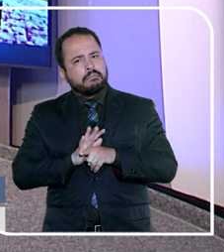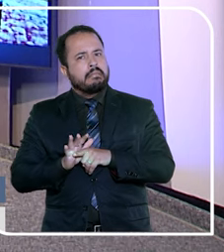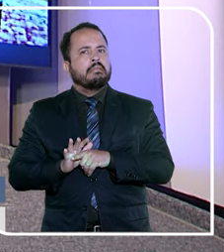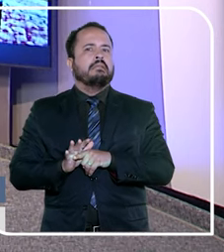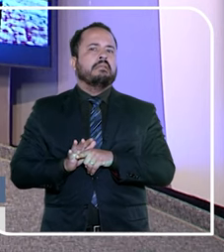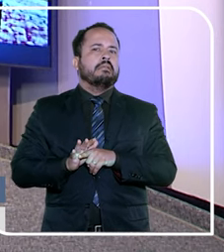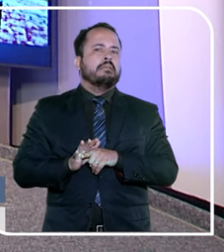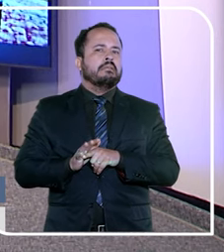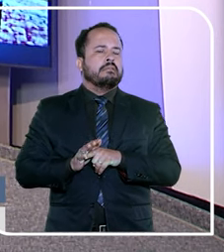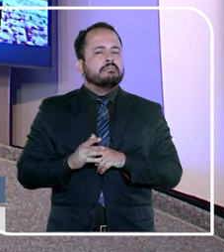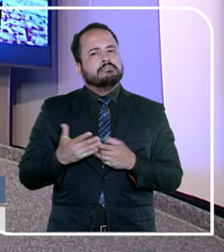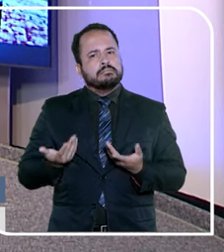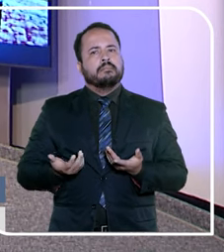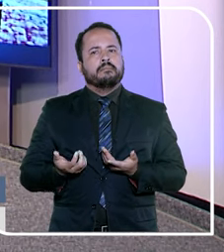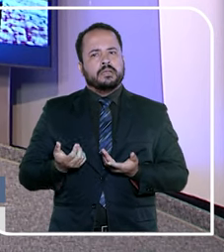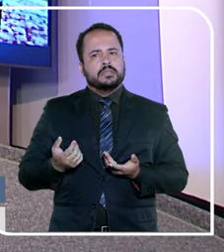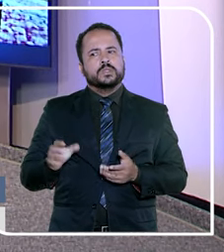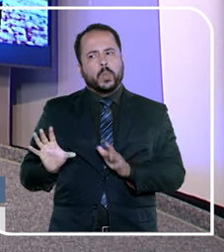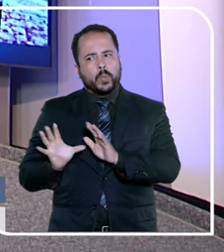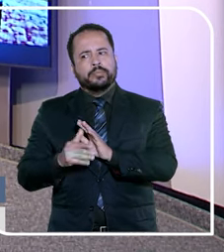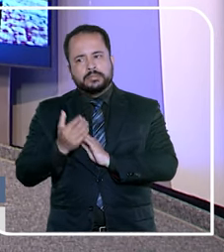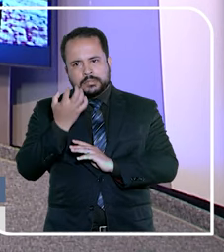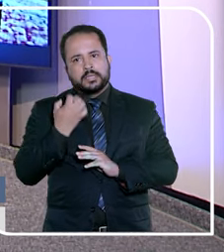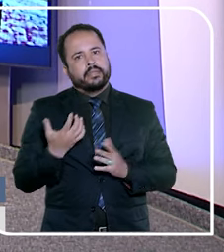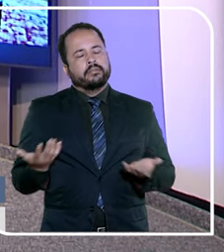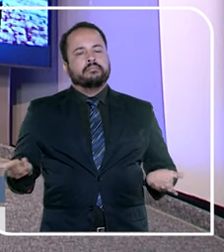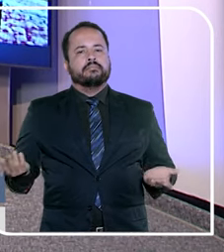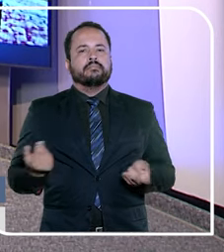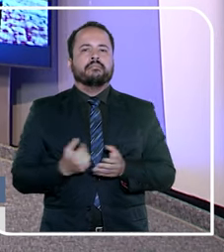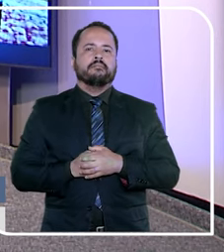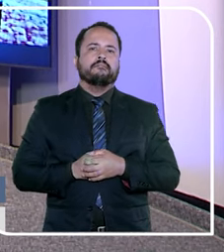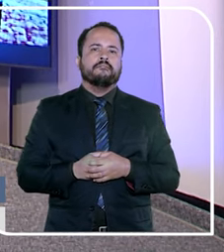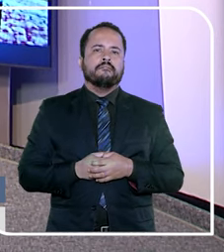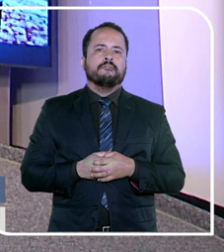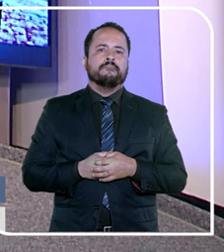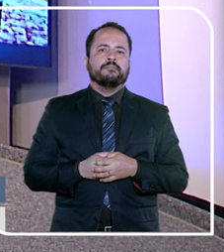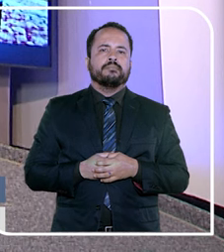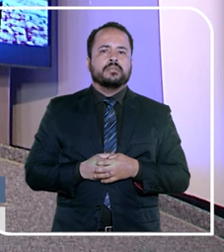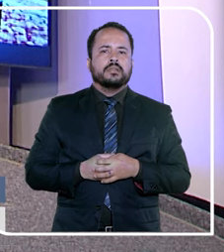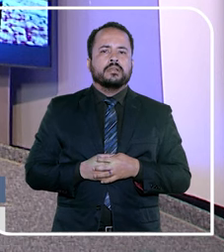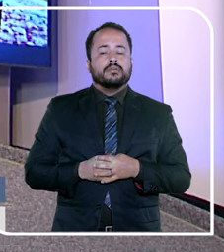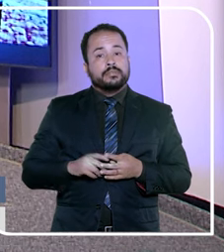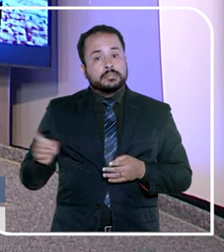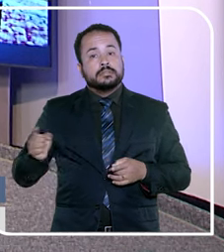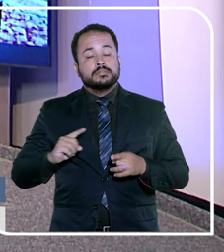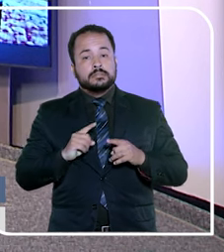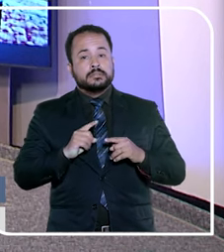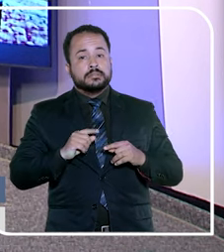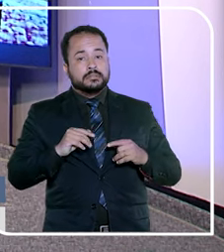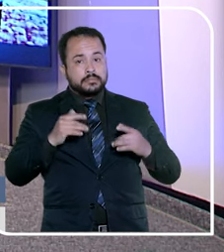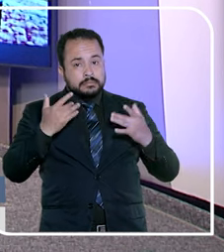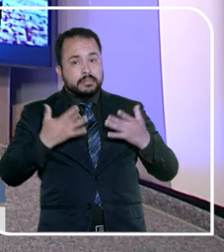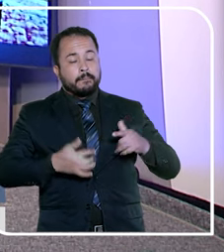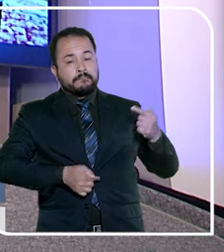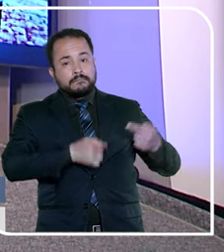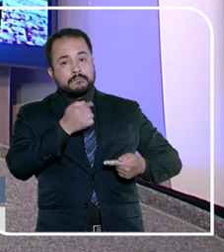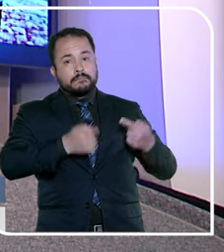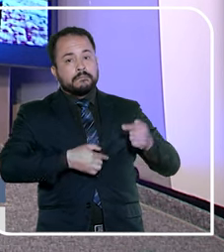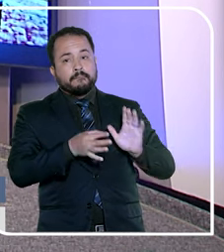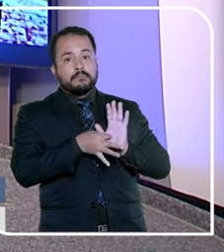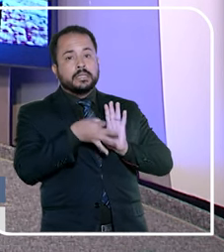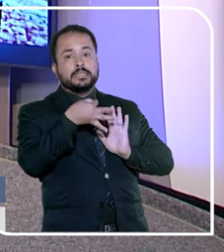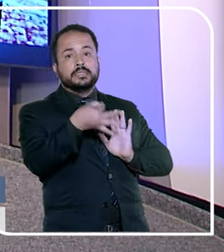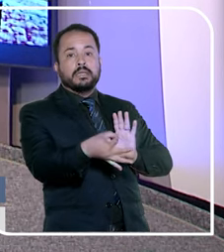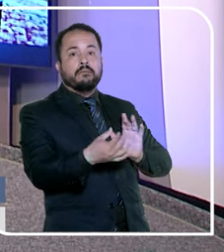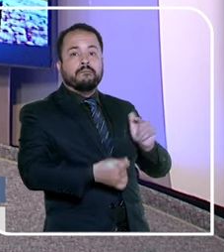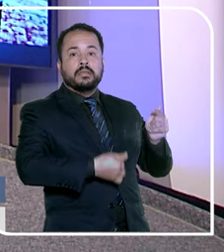como muito é considerável essa sua autocrítica até né Ministro já que o senhor compõe uma corte superior